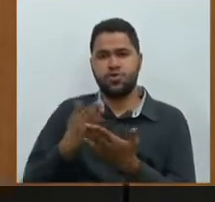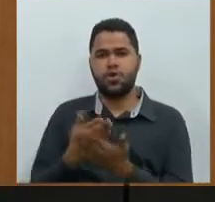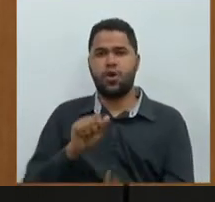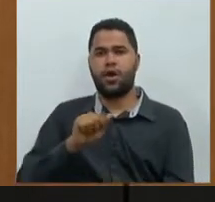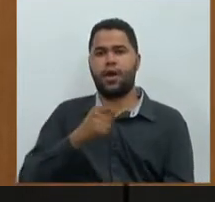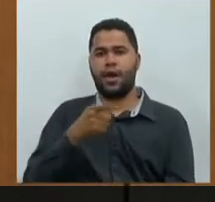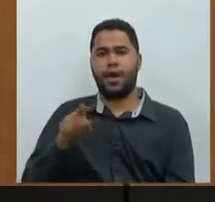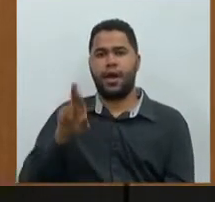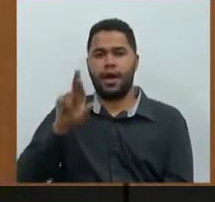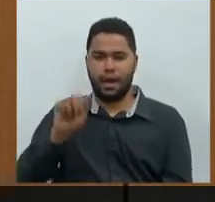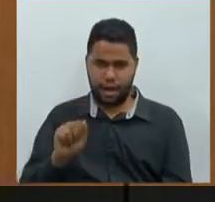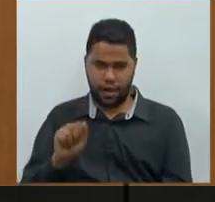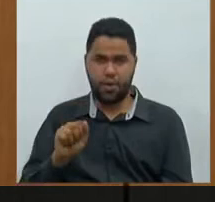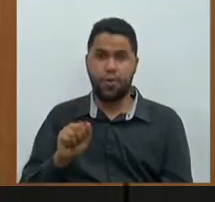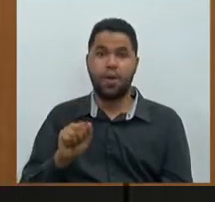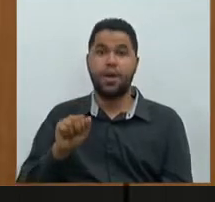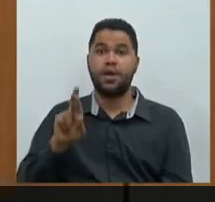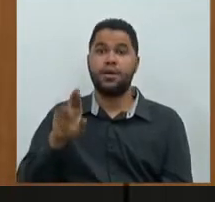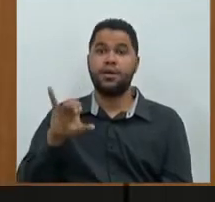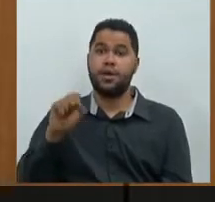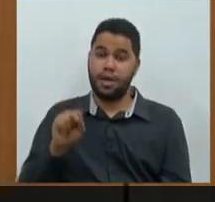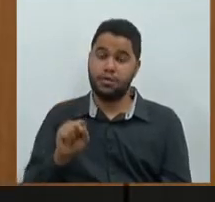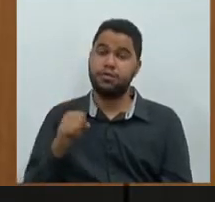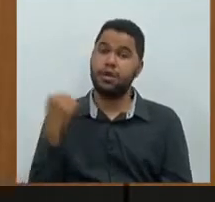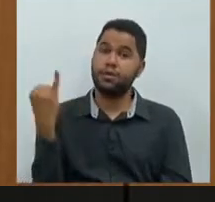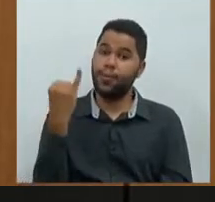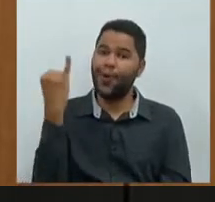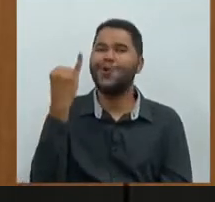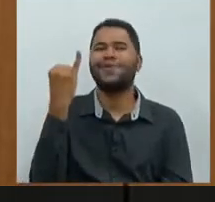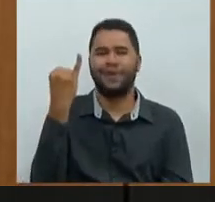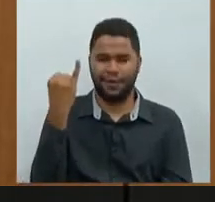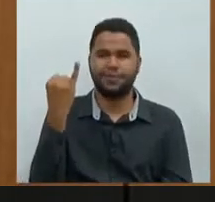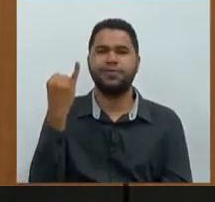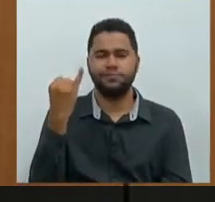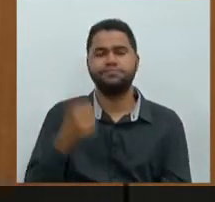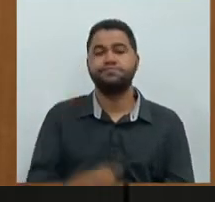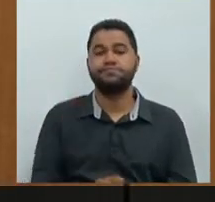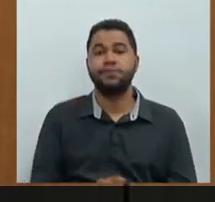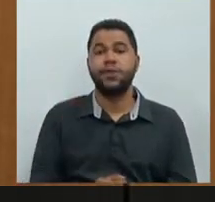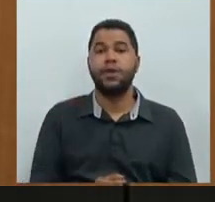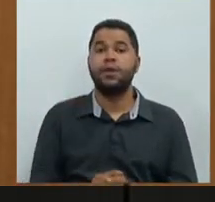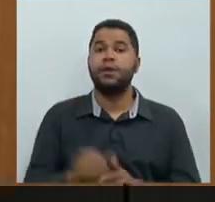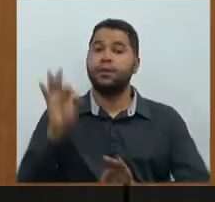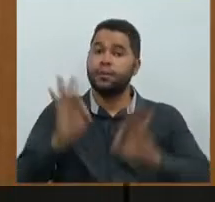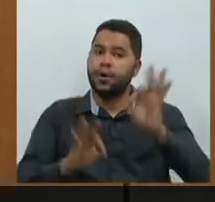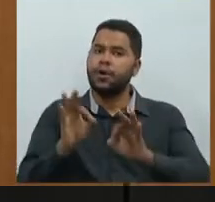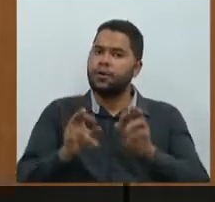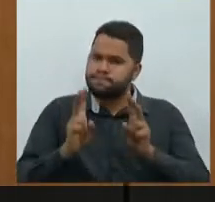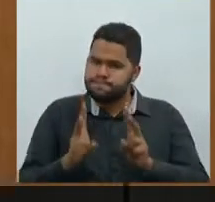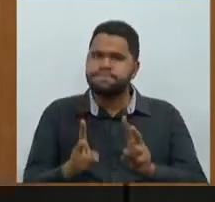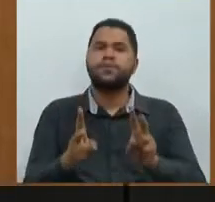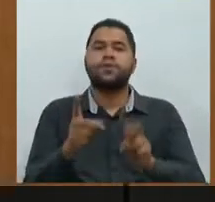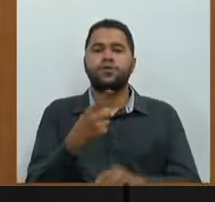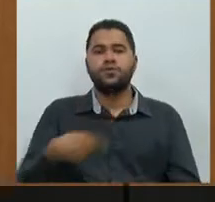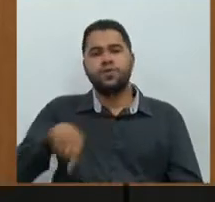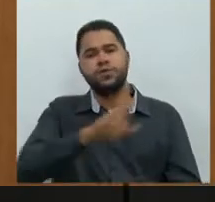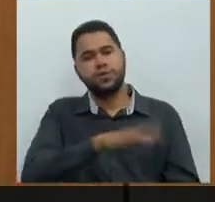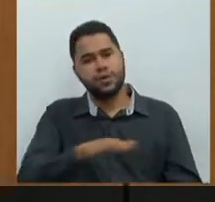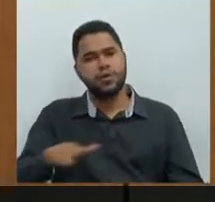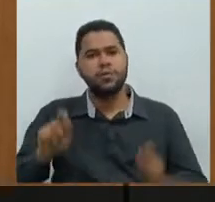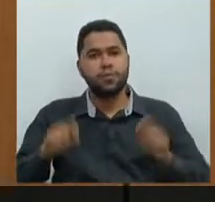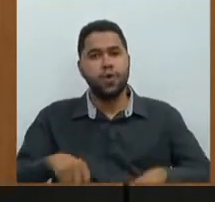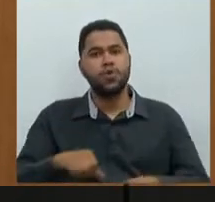né, que isso realmente seja, que esse projeto vá para frente, para que as nossas crianças possam